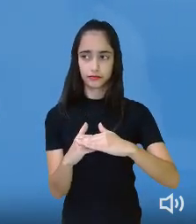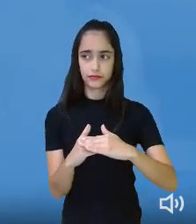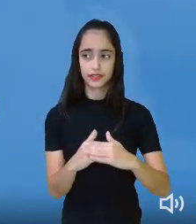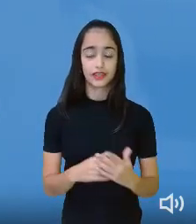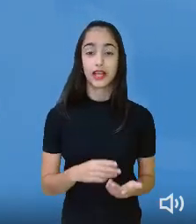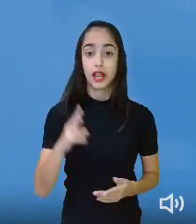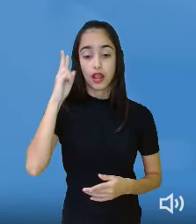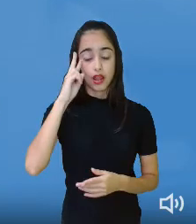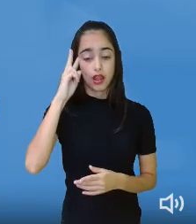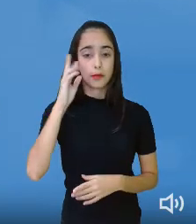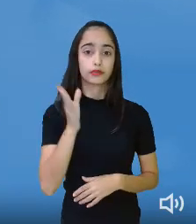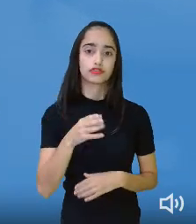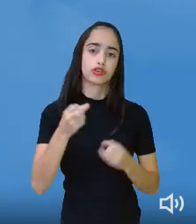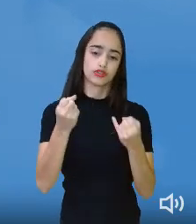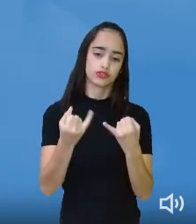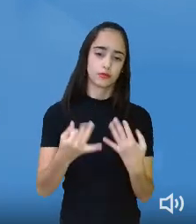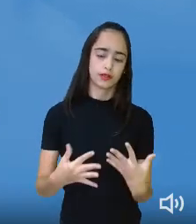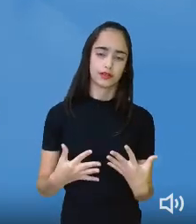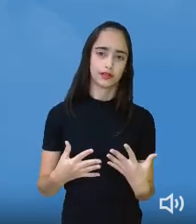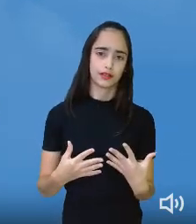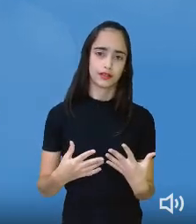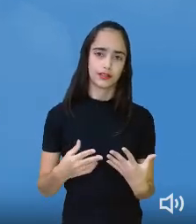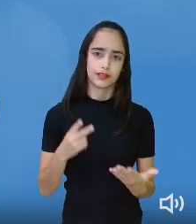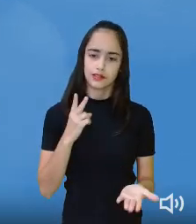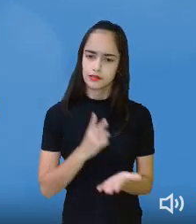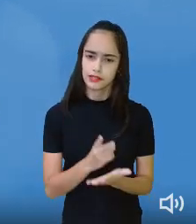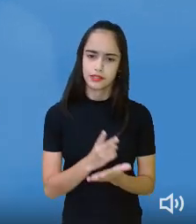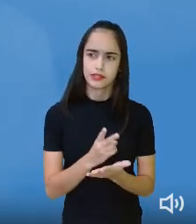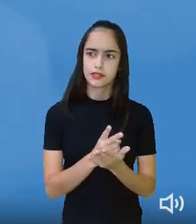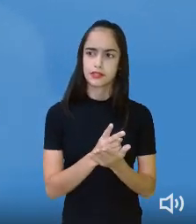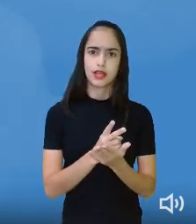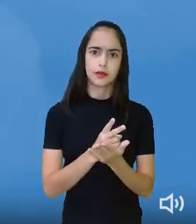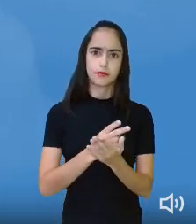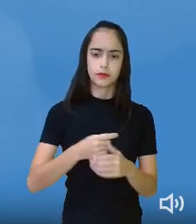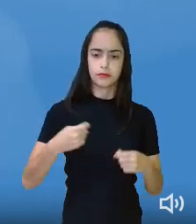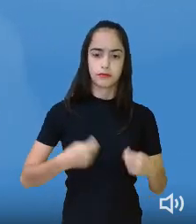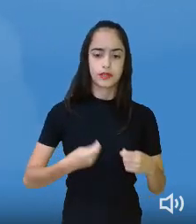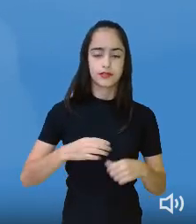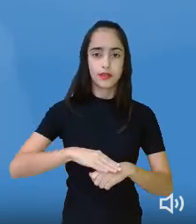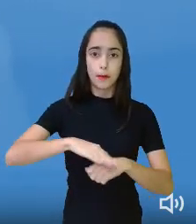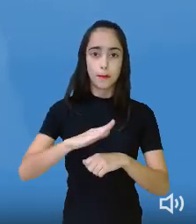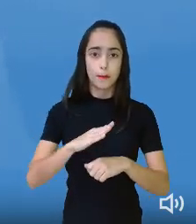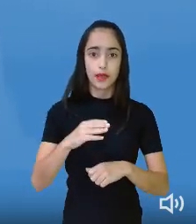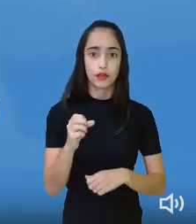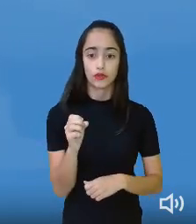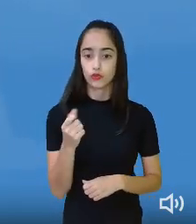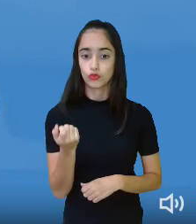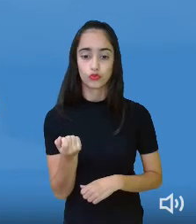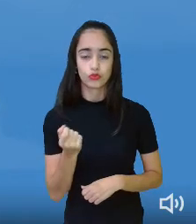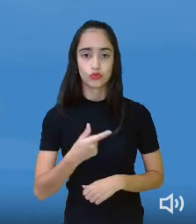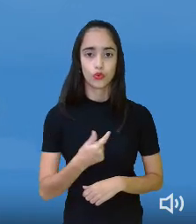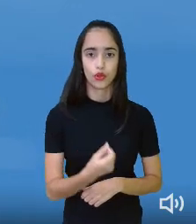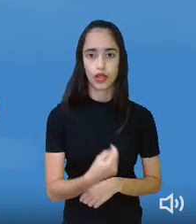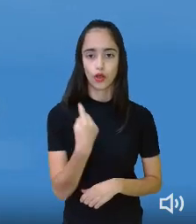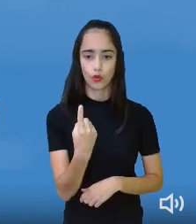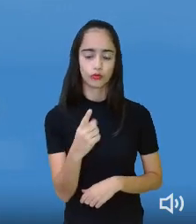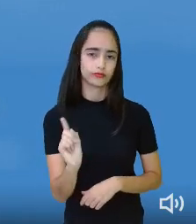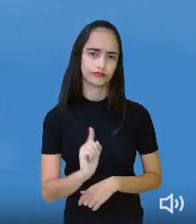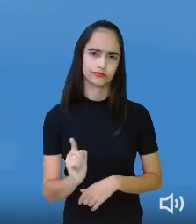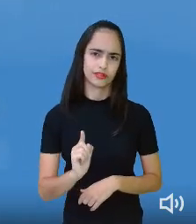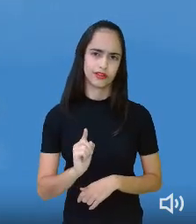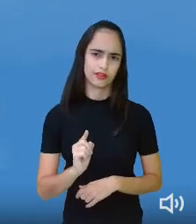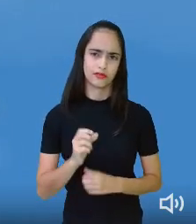É continuidade, ideia de continuidade. A terceira sequência, 5, 10, 15, 20,